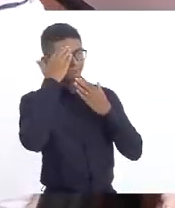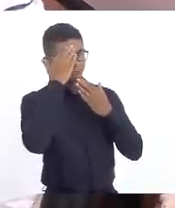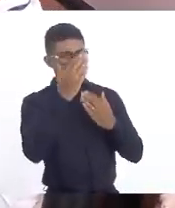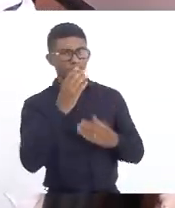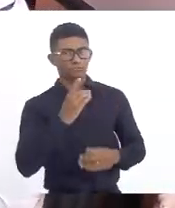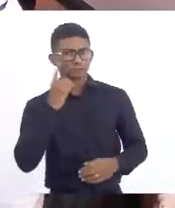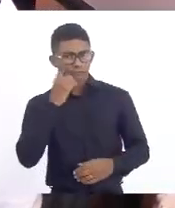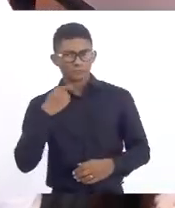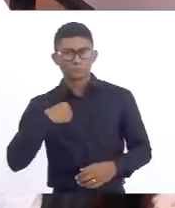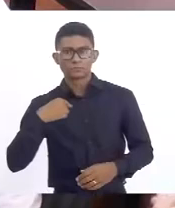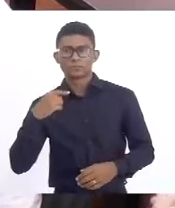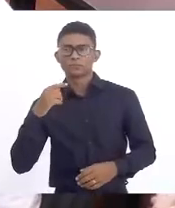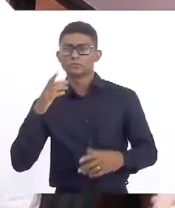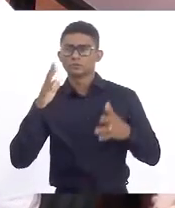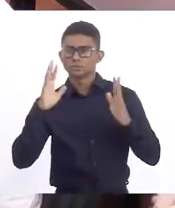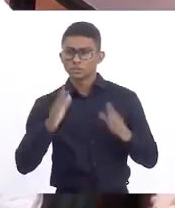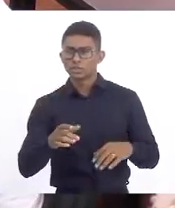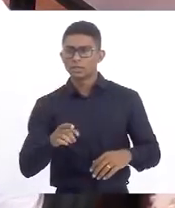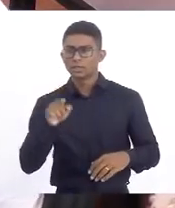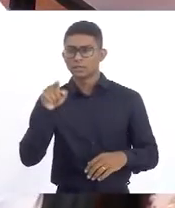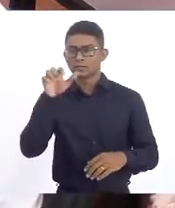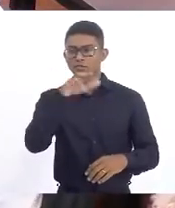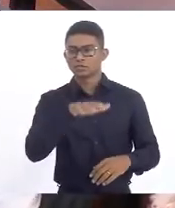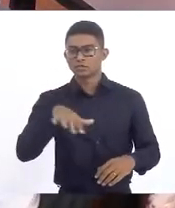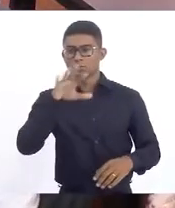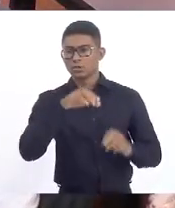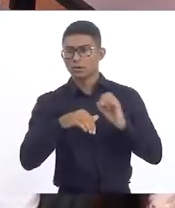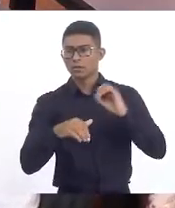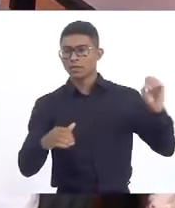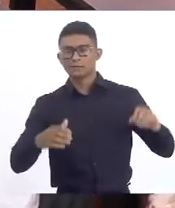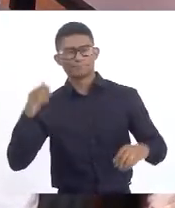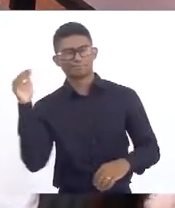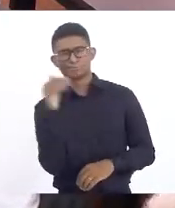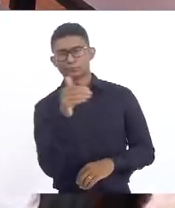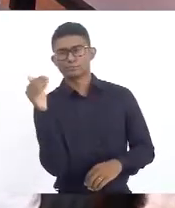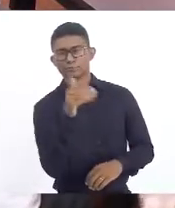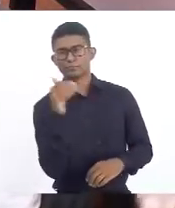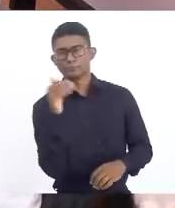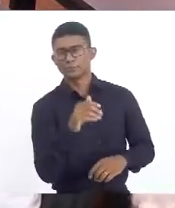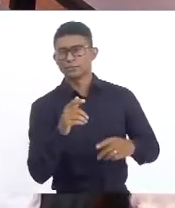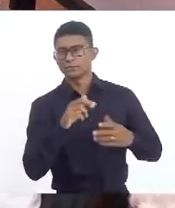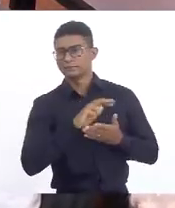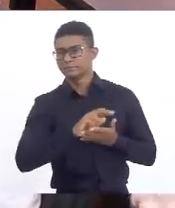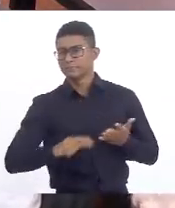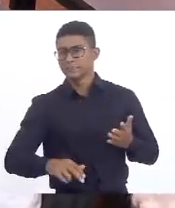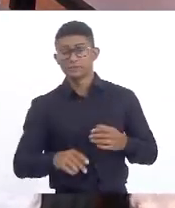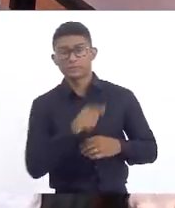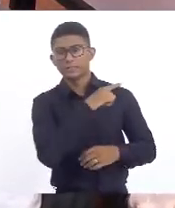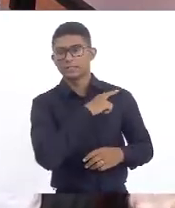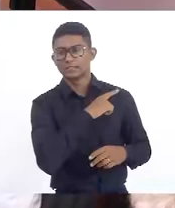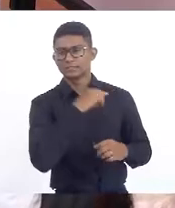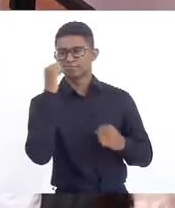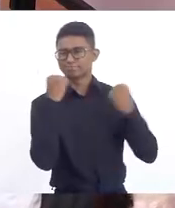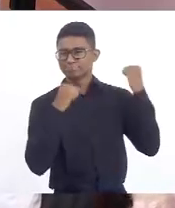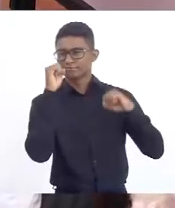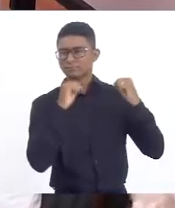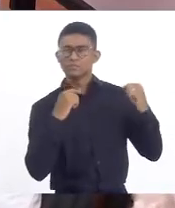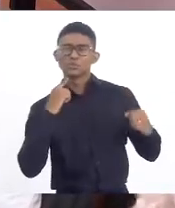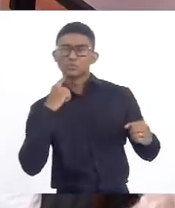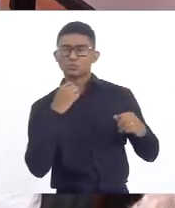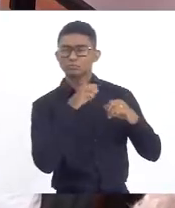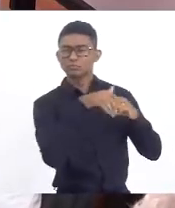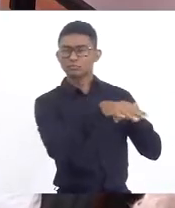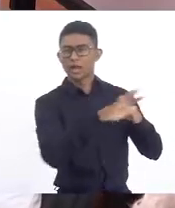participei várias vezes lá na Zona Oeste da sua área, inclusive em relação àquela usina lá que polui até hoje. E nós